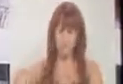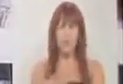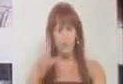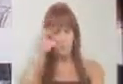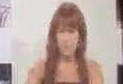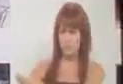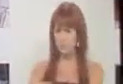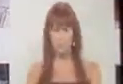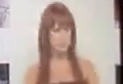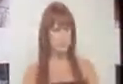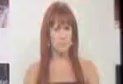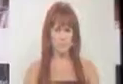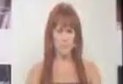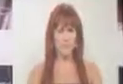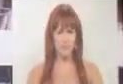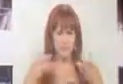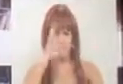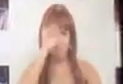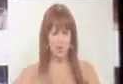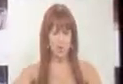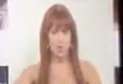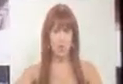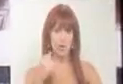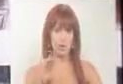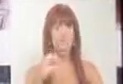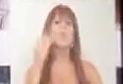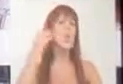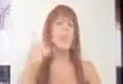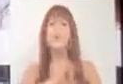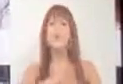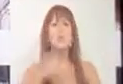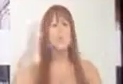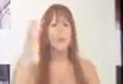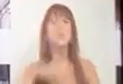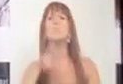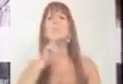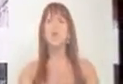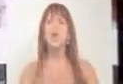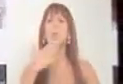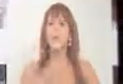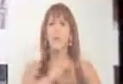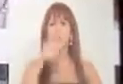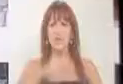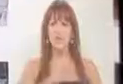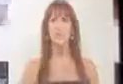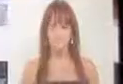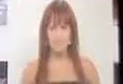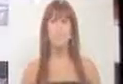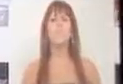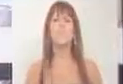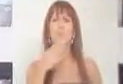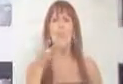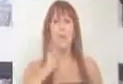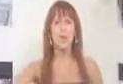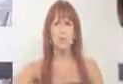proposta que o Governo aqui nos apresenta no Orçamento de Estado para 2013, como é que os senhores pensam reagir? Muito obrigada, Sr. Presidente.